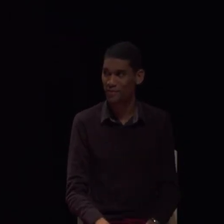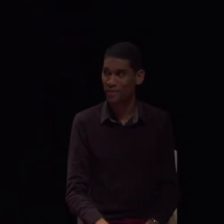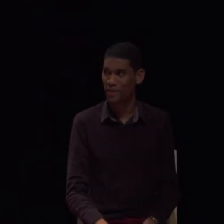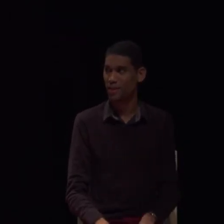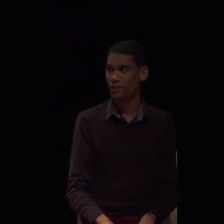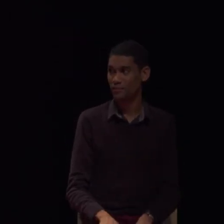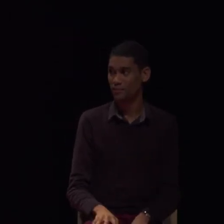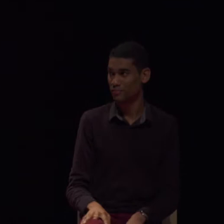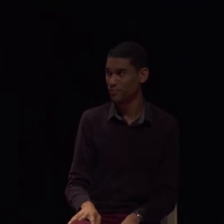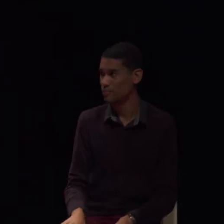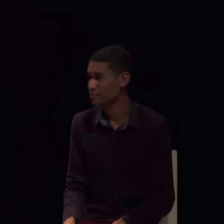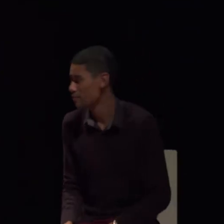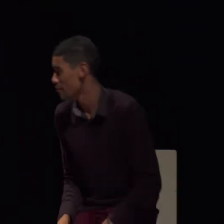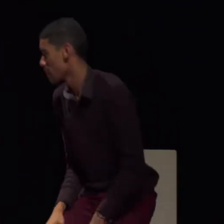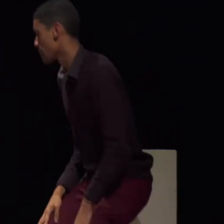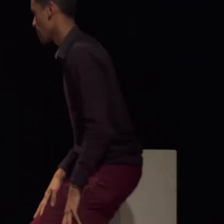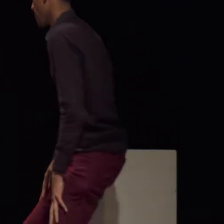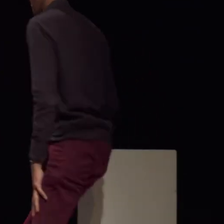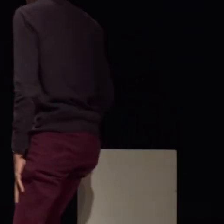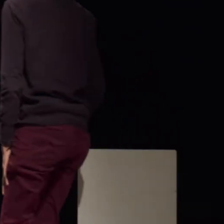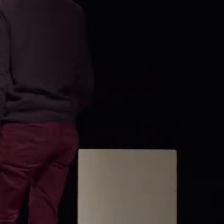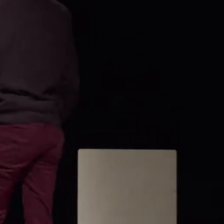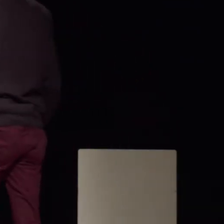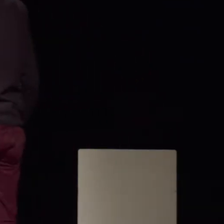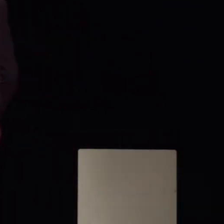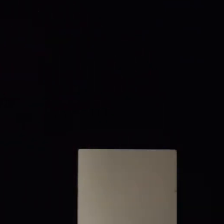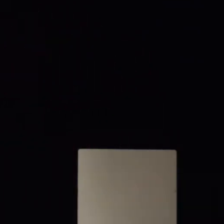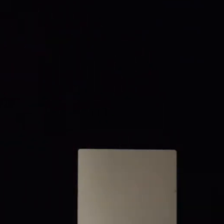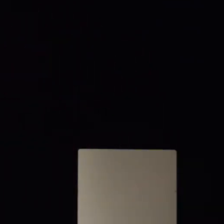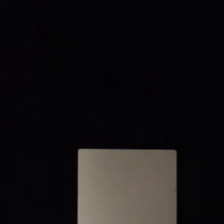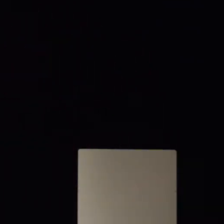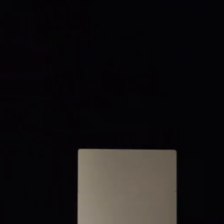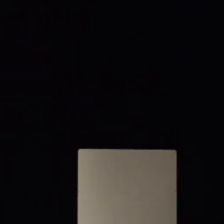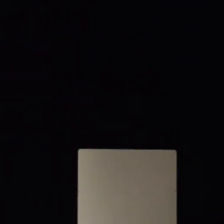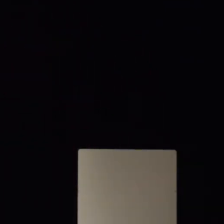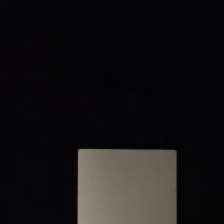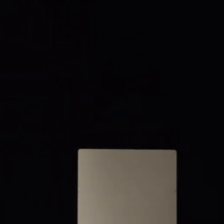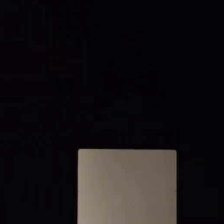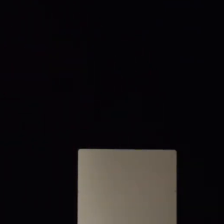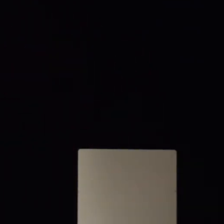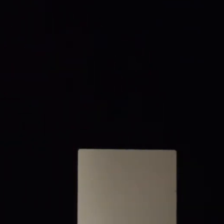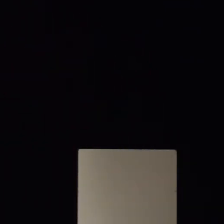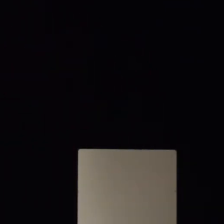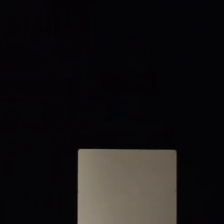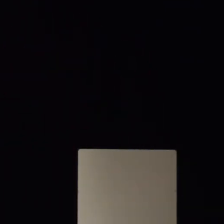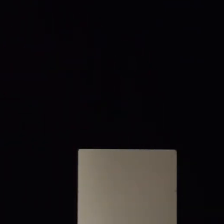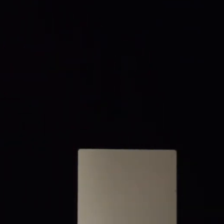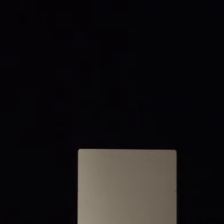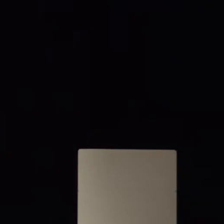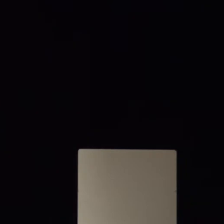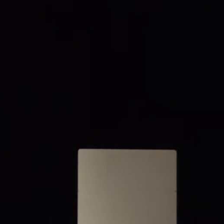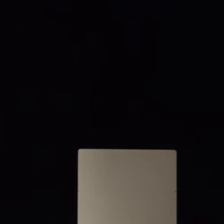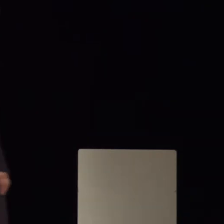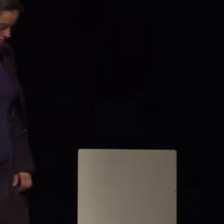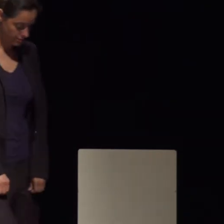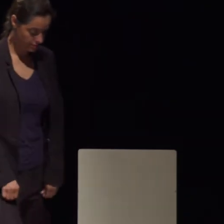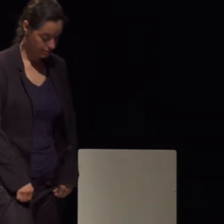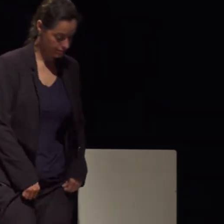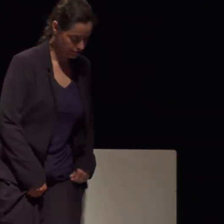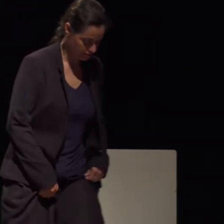ela começa a questionar então assim olha você é perigosa e ignorante ok sou